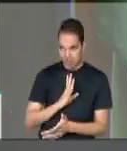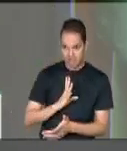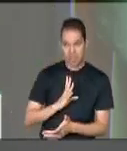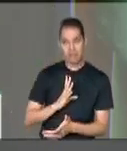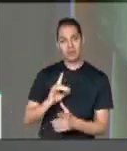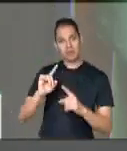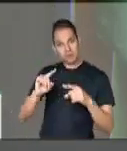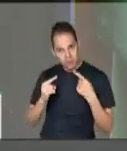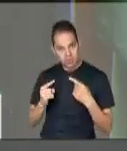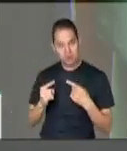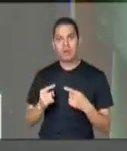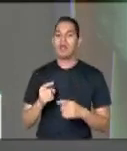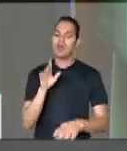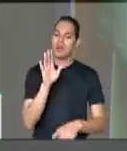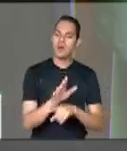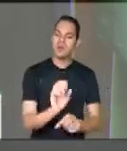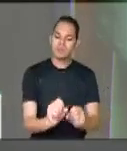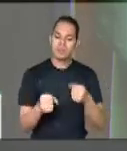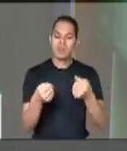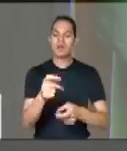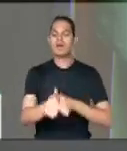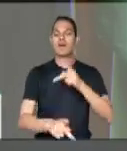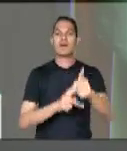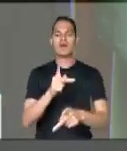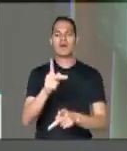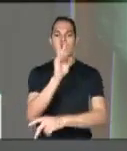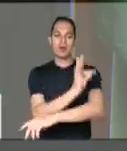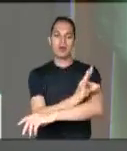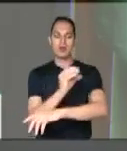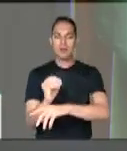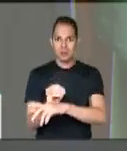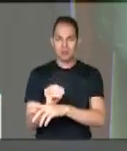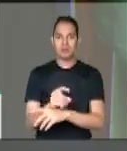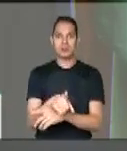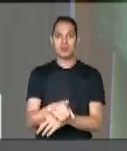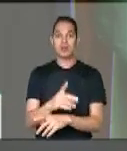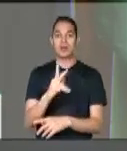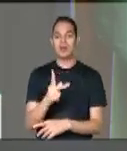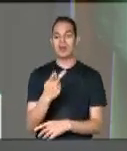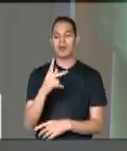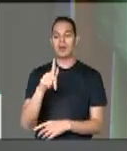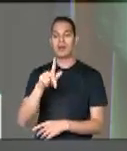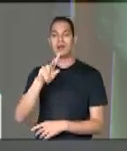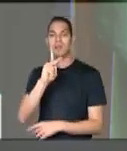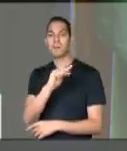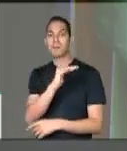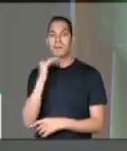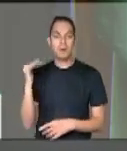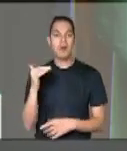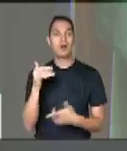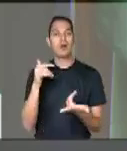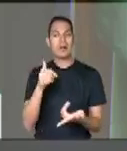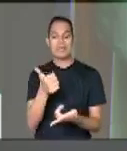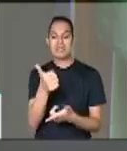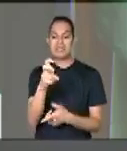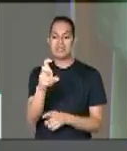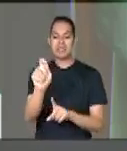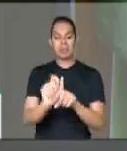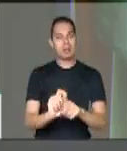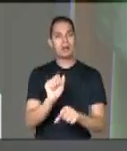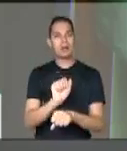dos tocantinenses, de mulheres como Dona Maria, que faleceu depois de 15 meses no HGP esperando tratamento e lá veio a óbito, de pais e